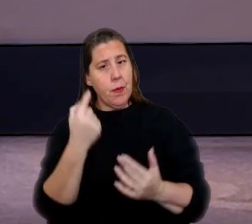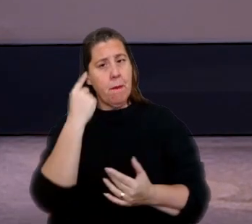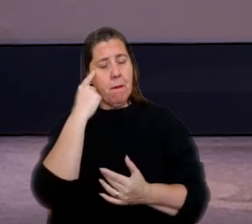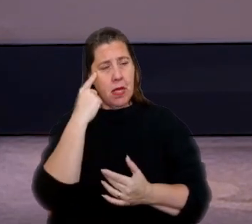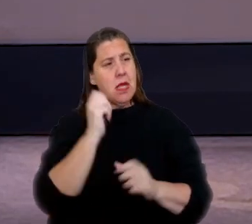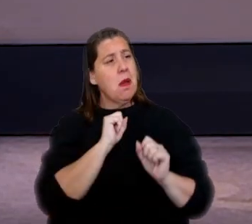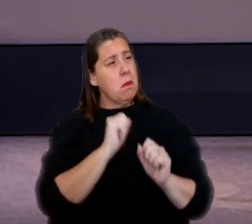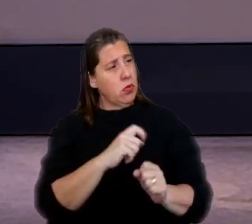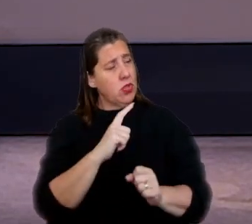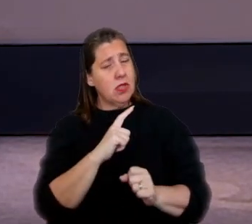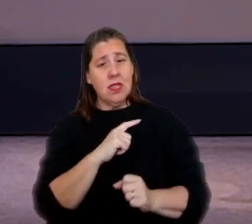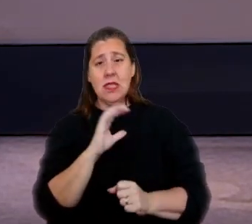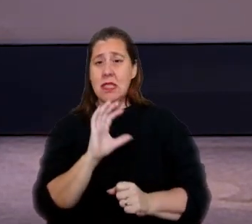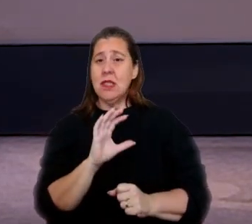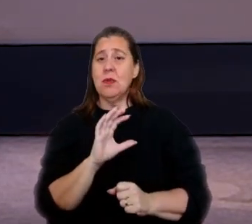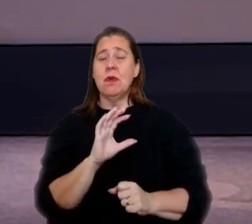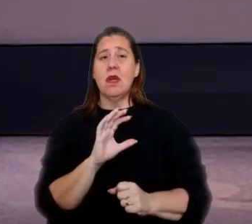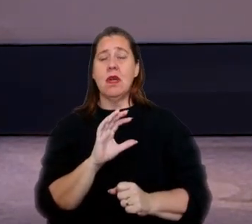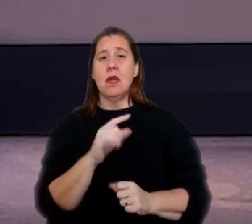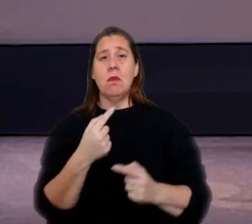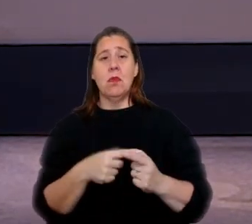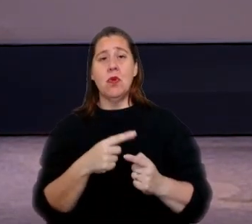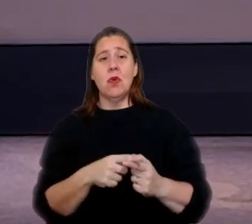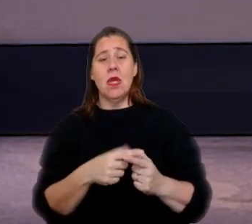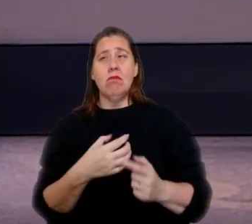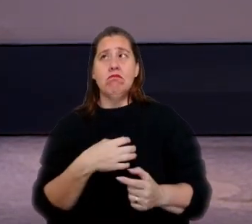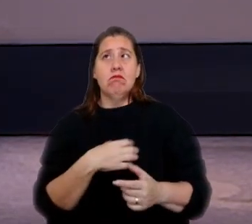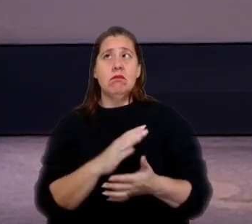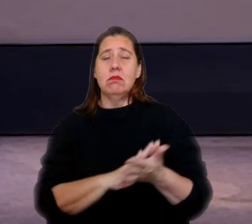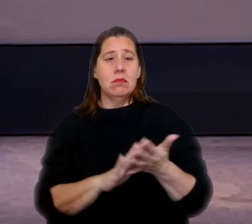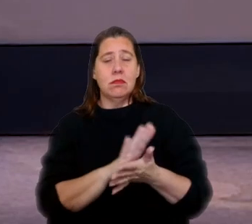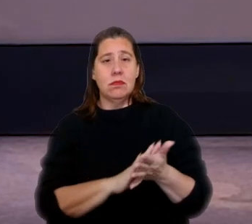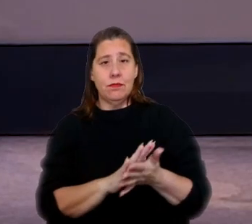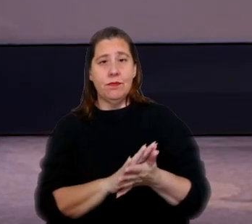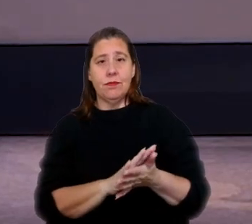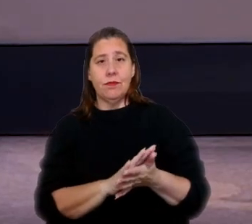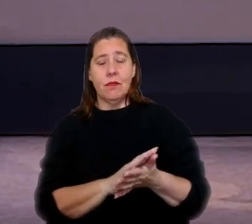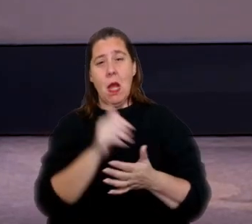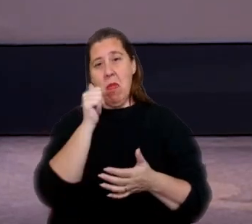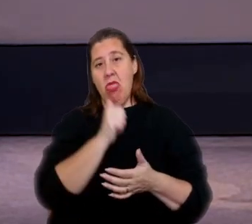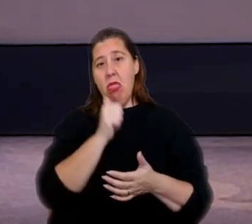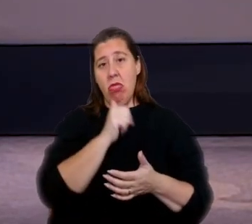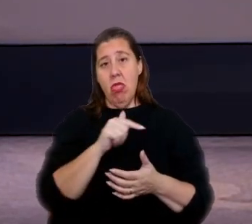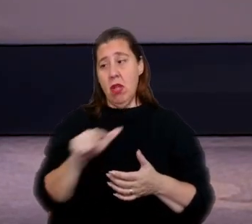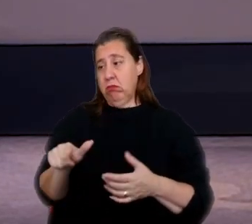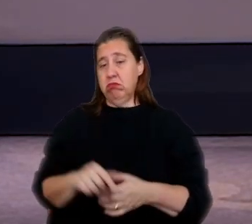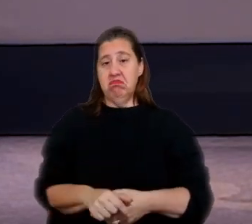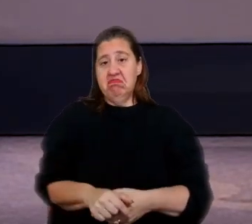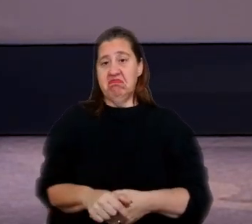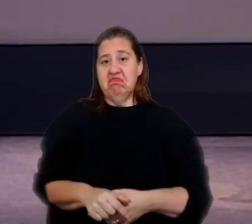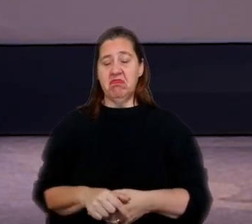tem razão quando você pensa que podia ter sido ele, né? O mais, porque ele não se incomodou. Ele não se incomodou com a fala da menina,